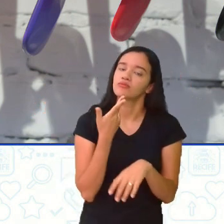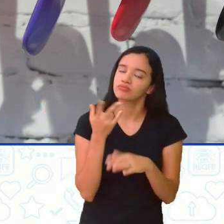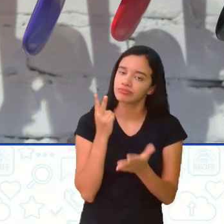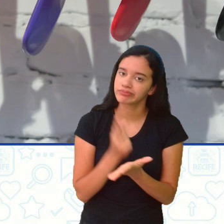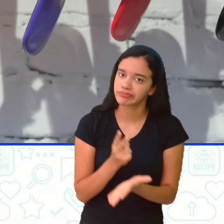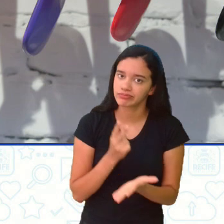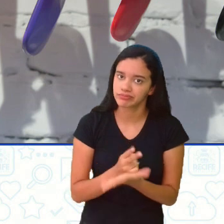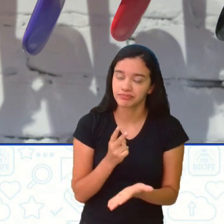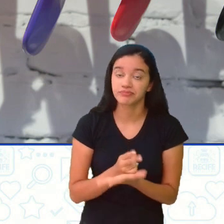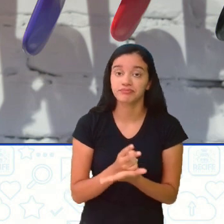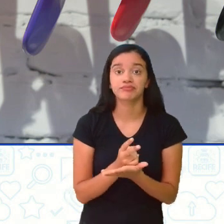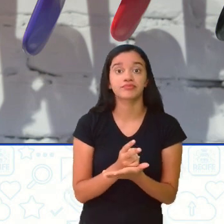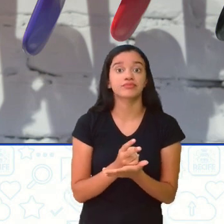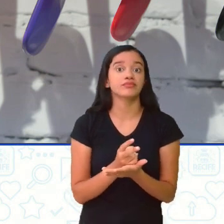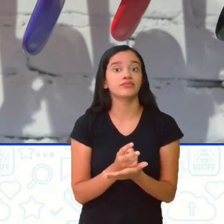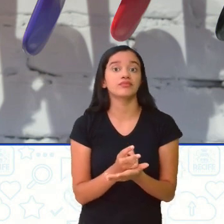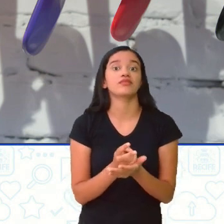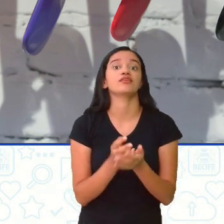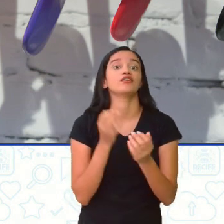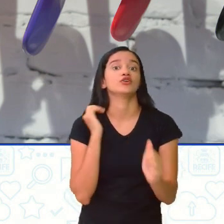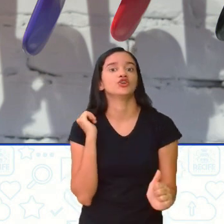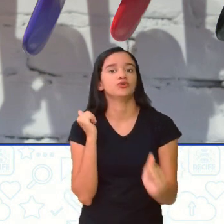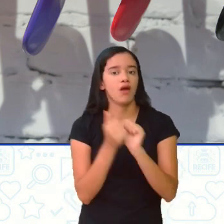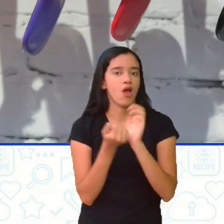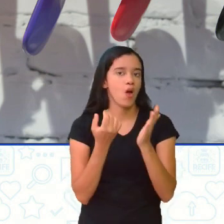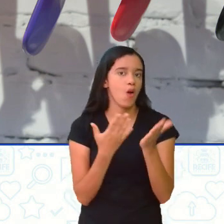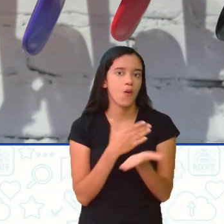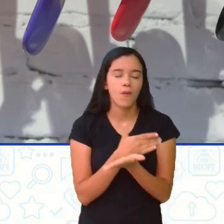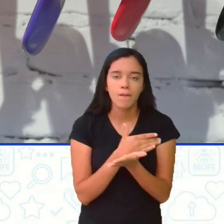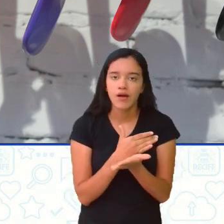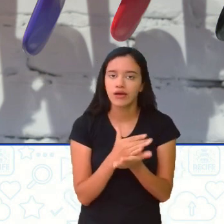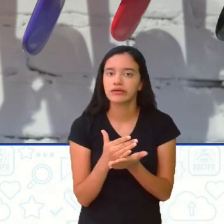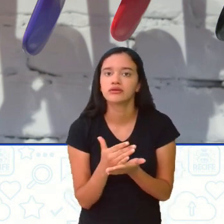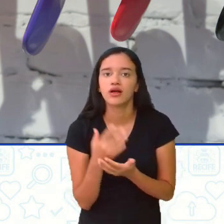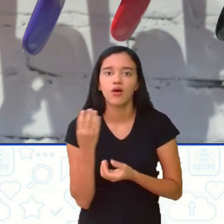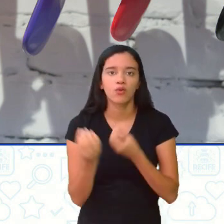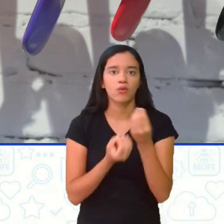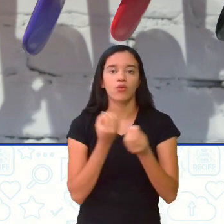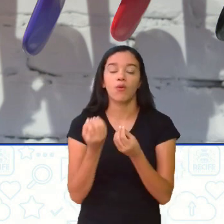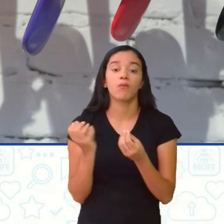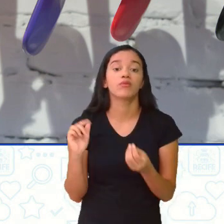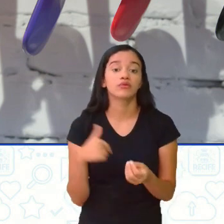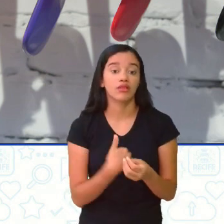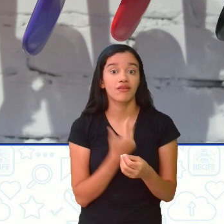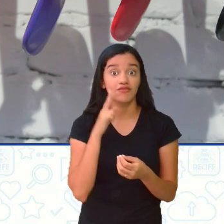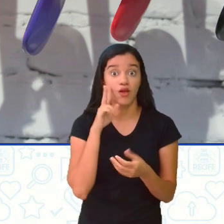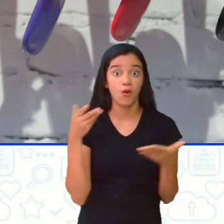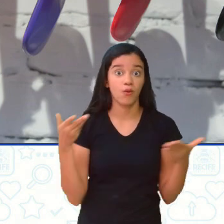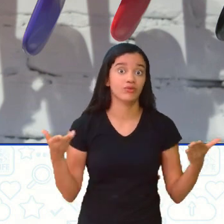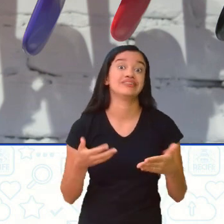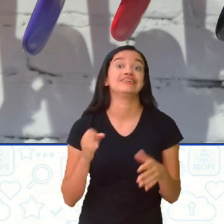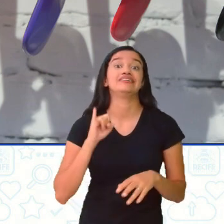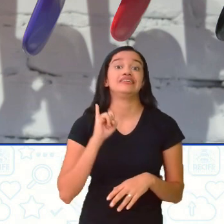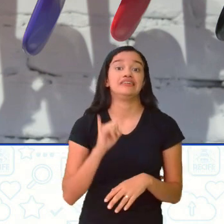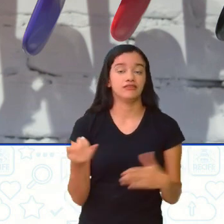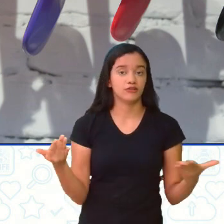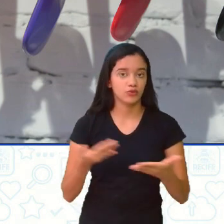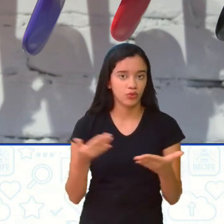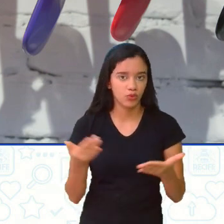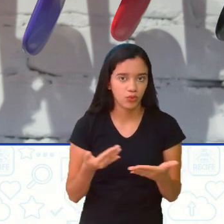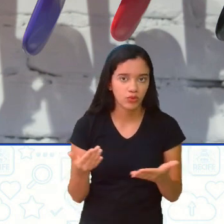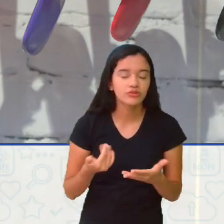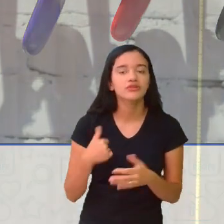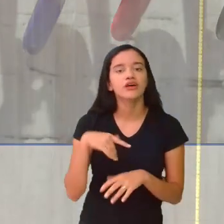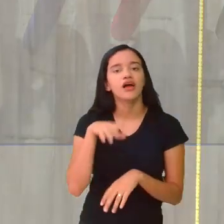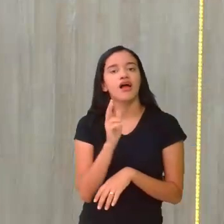vocês também, nenhuma modalidade começa exatamente da forma que a gente vê hoje. Então, se hoje a gente vê